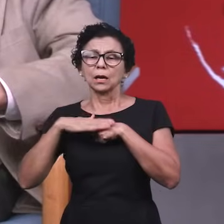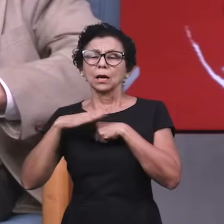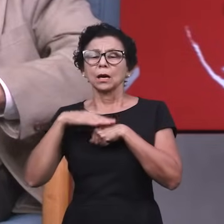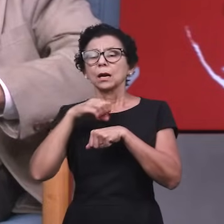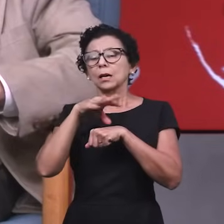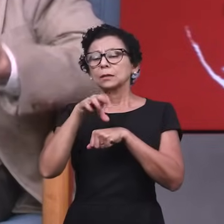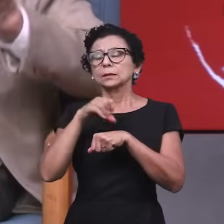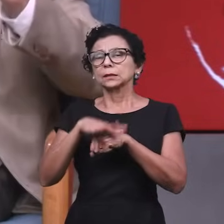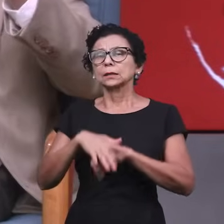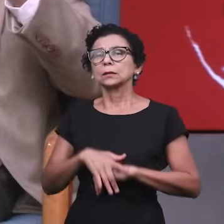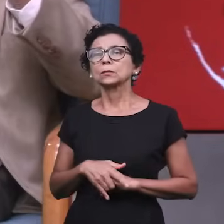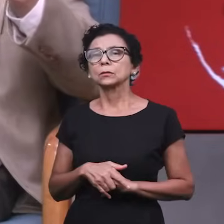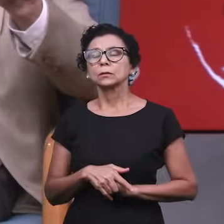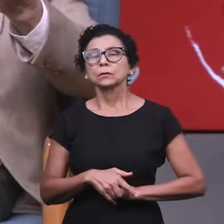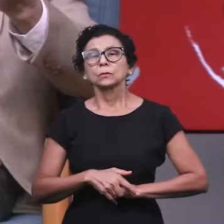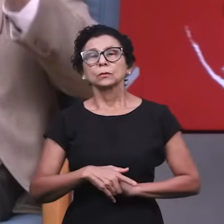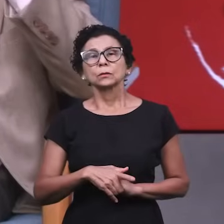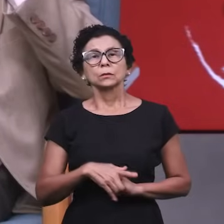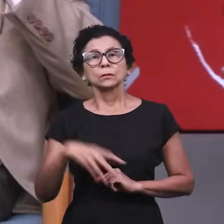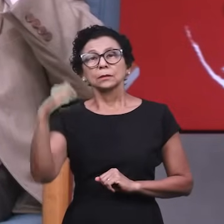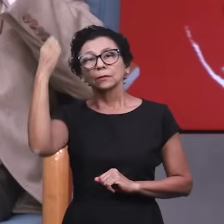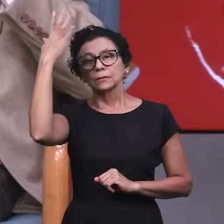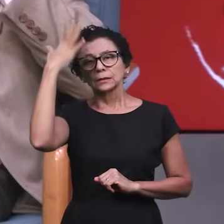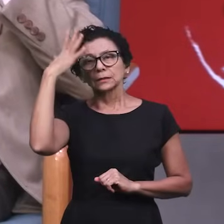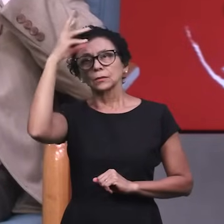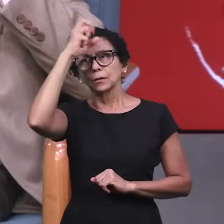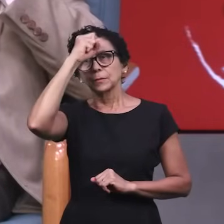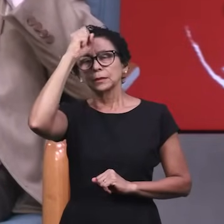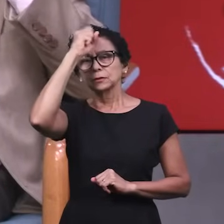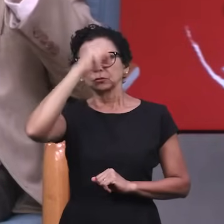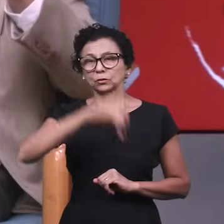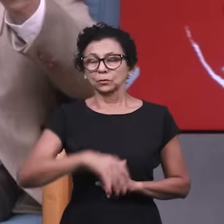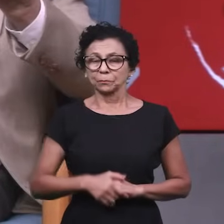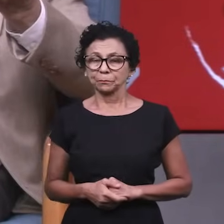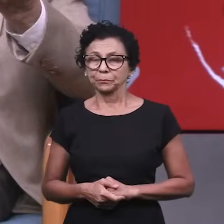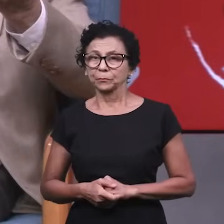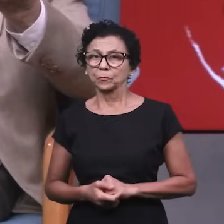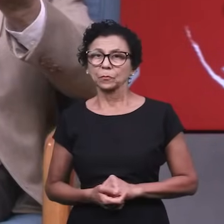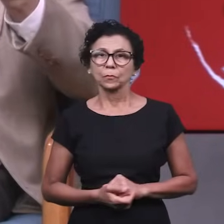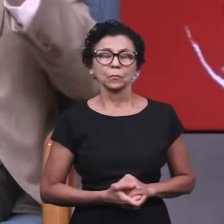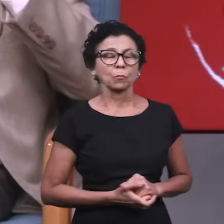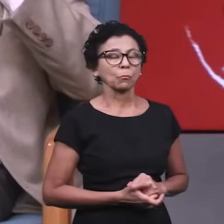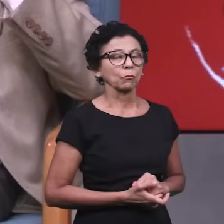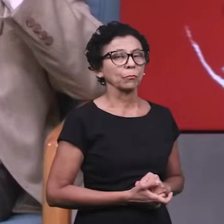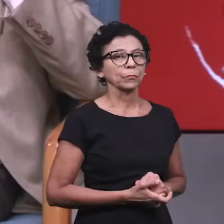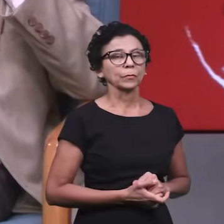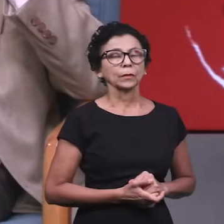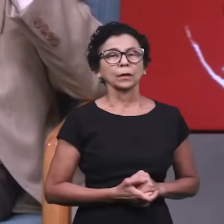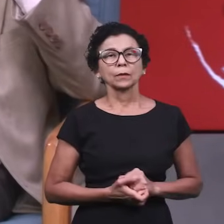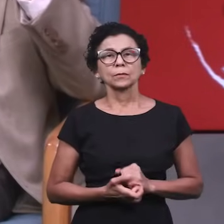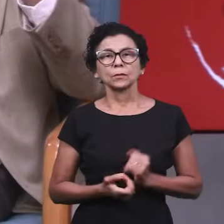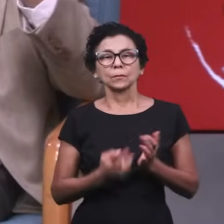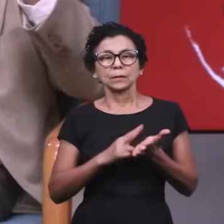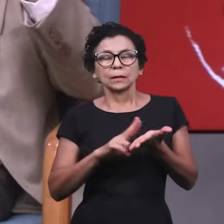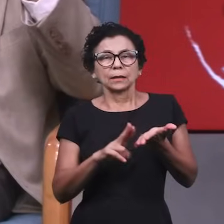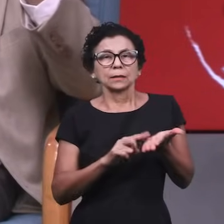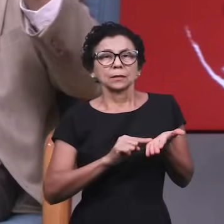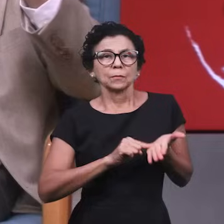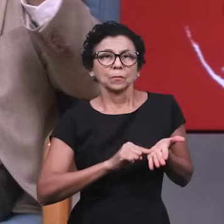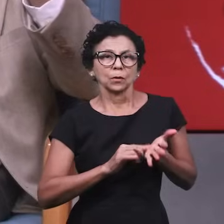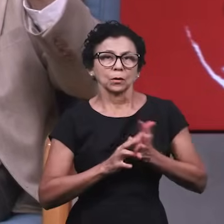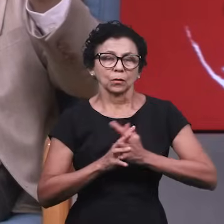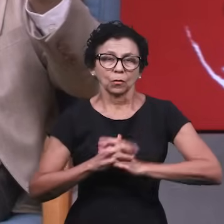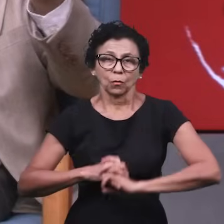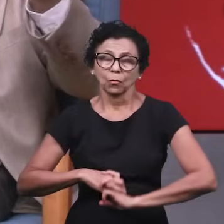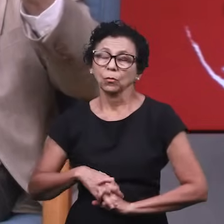revelação. Então, ainda na carta aos Coríntios, ele diz assim: quando eu fui ter convosco, não usei de